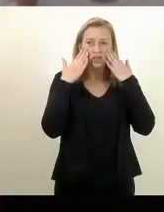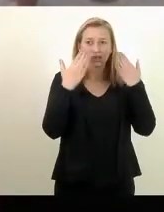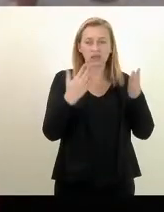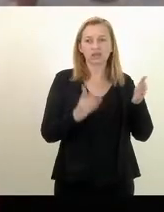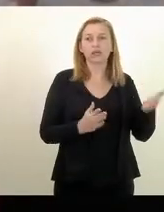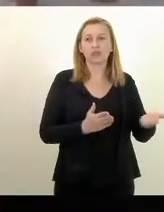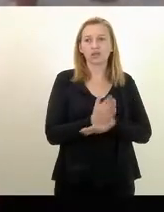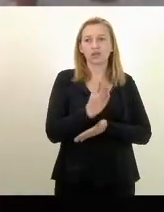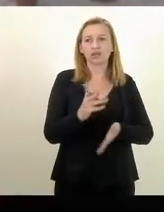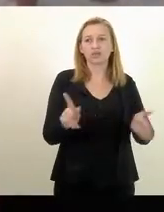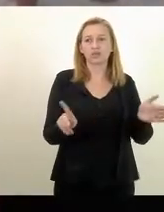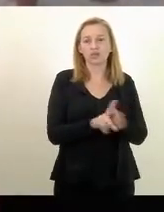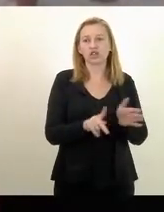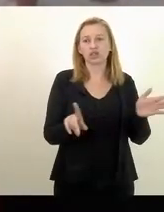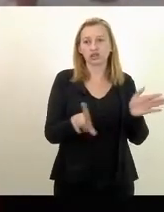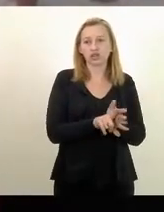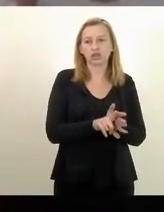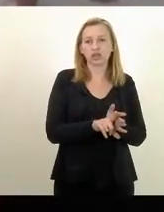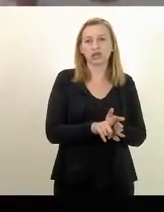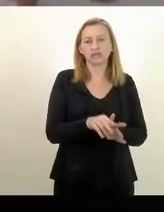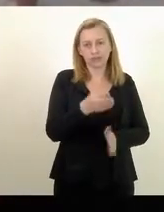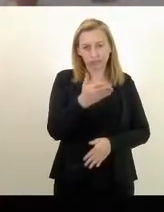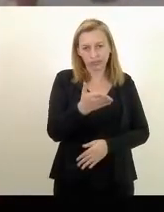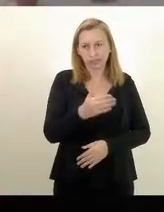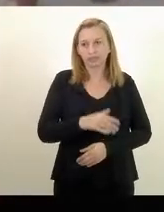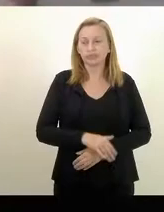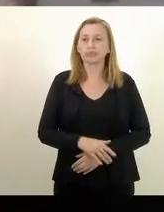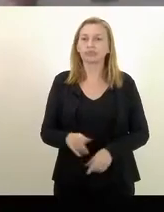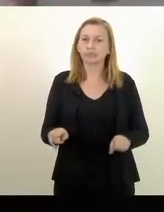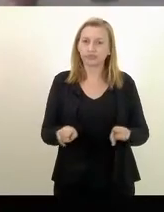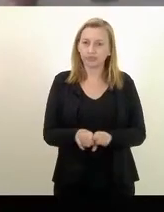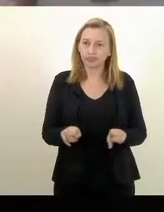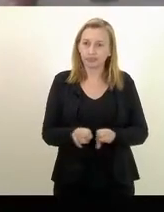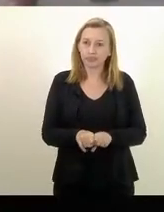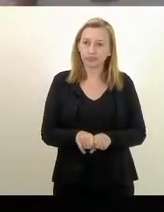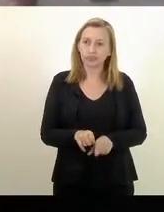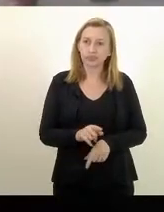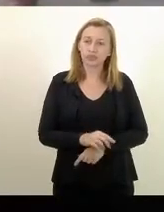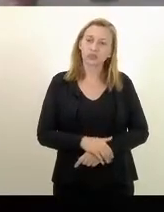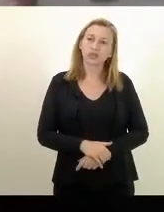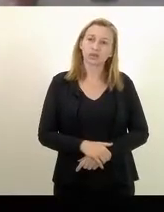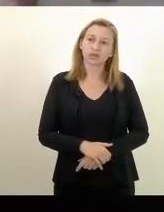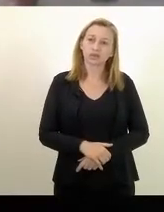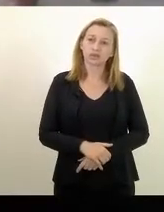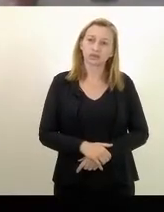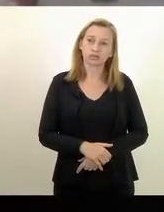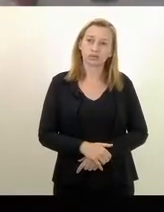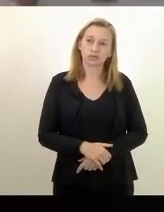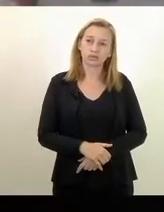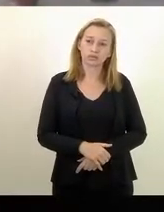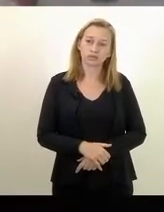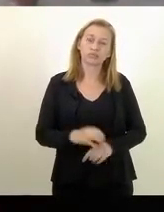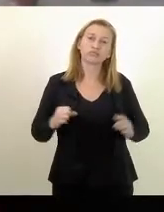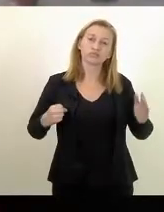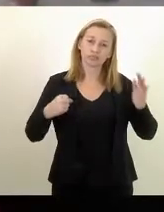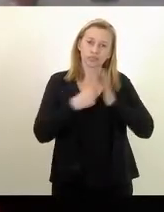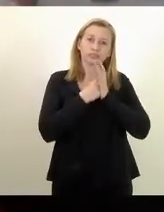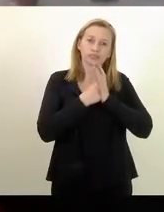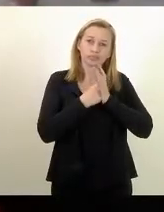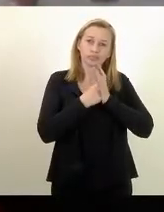e aprovação do projeto de lei em questão e também pela alusão do impacto